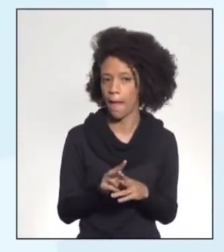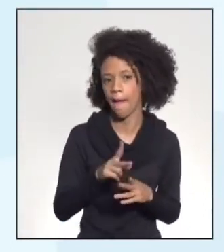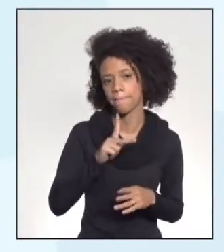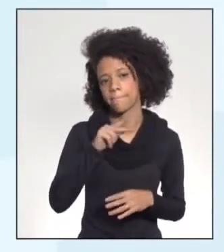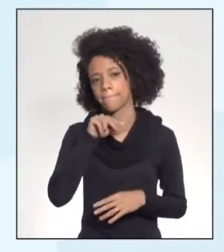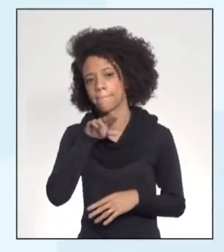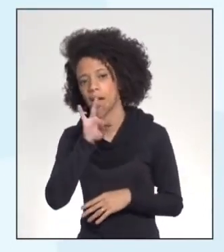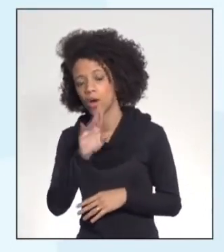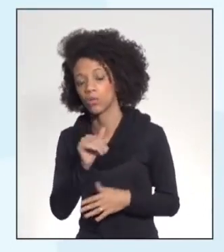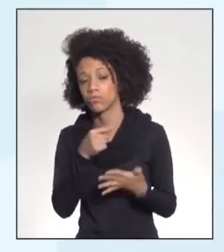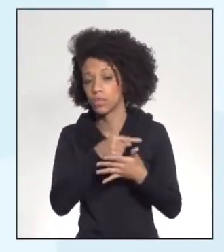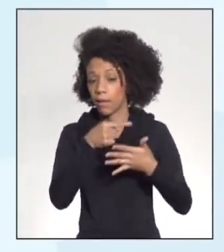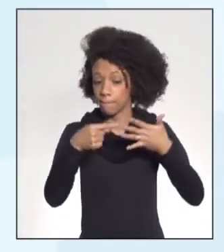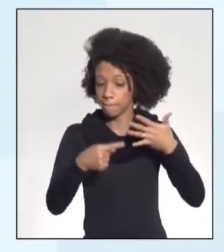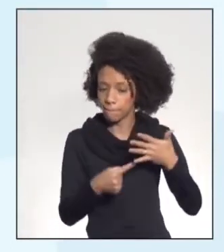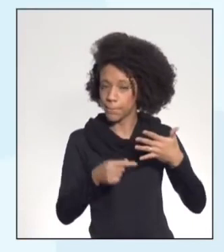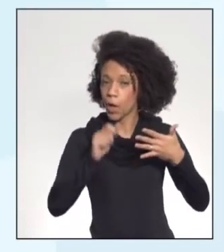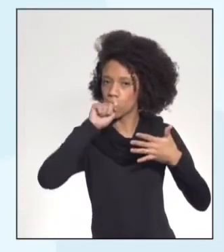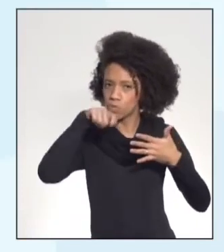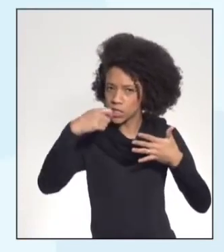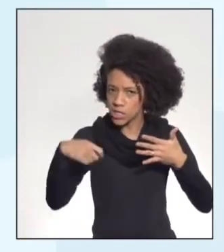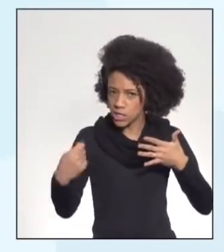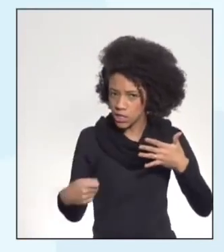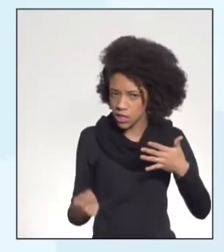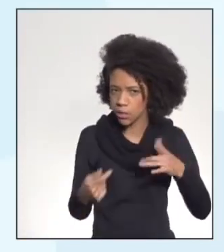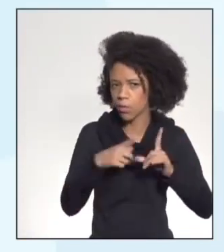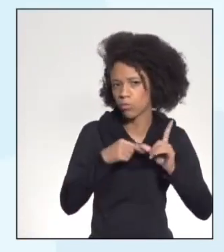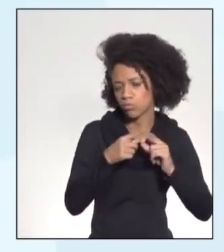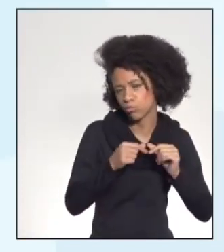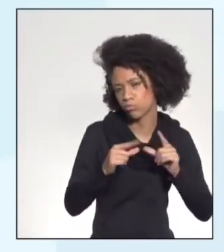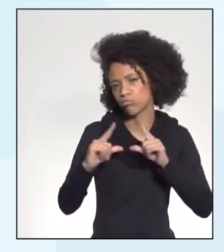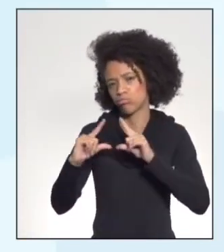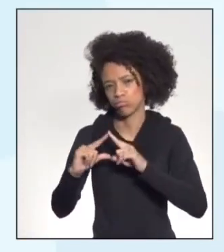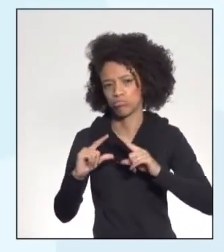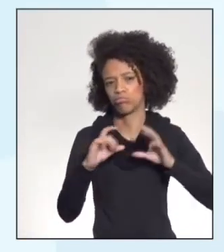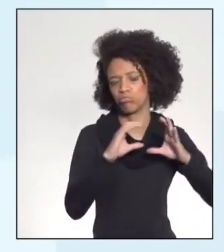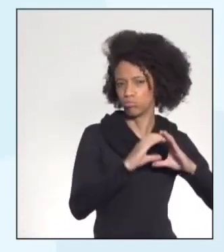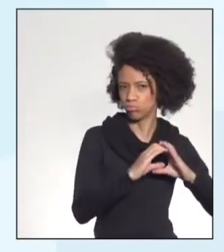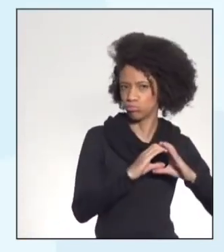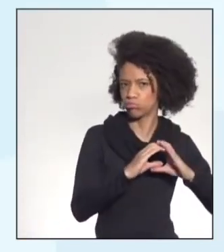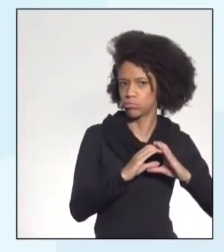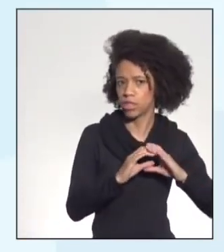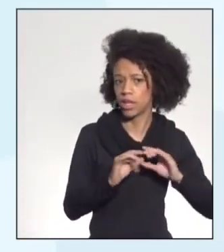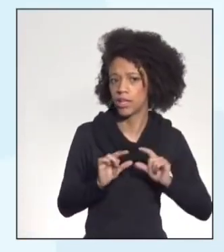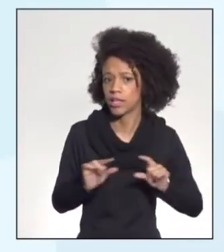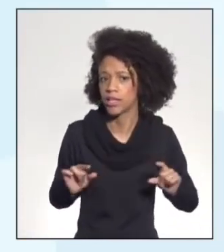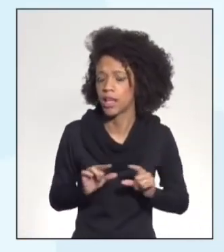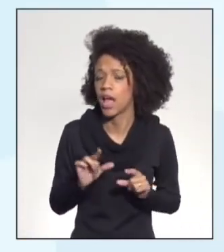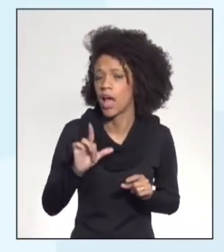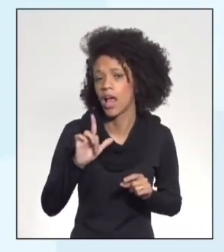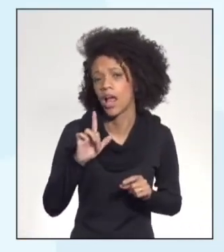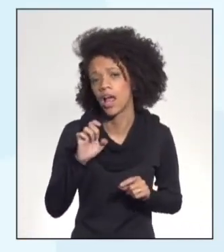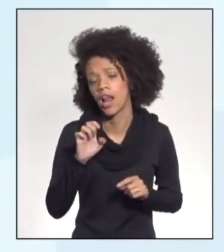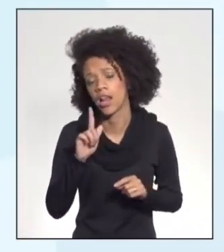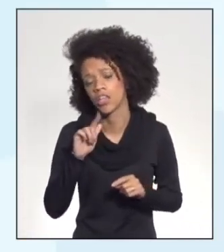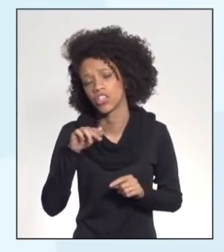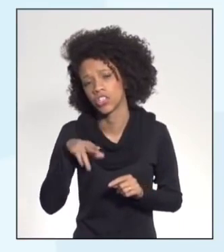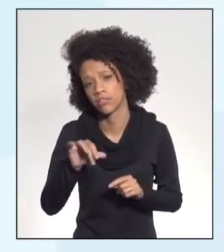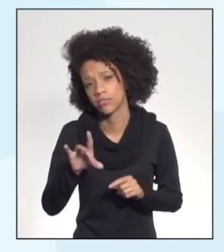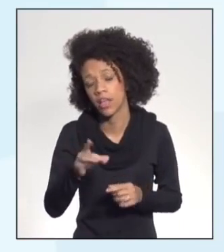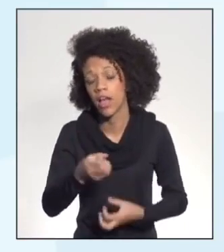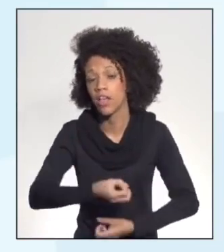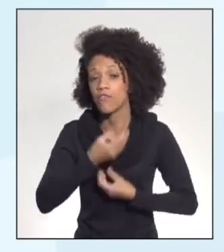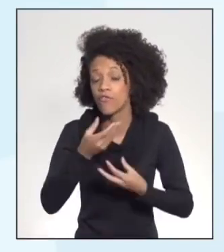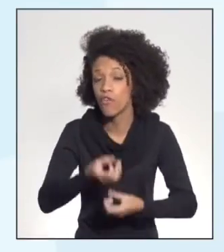5 linhas, os símbolos, que são as estrelas, os triângulos e o círculo, e a legenda. Tá vendo a legenda lá em cima? Que informa o